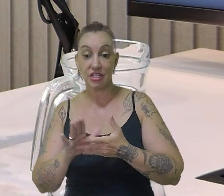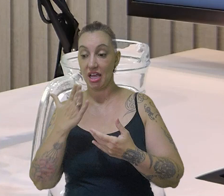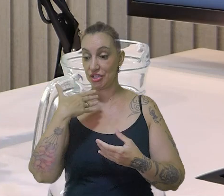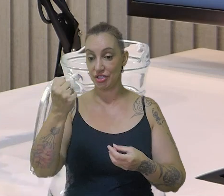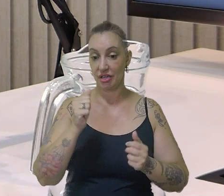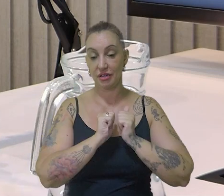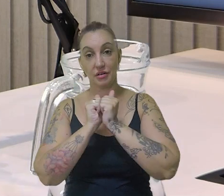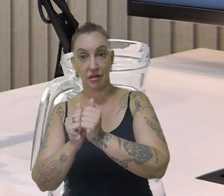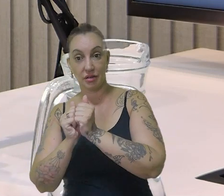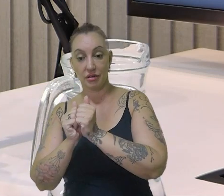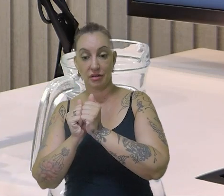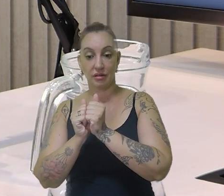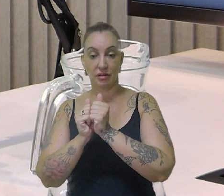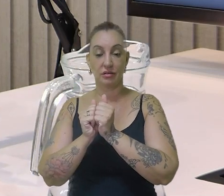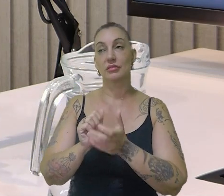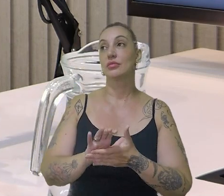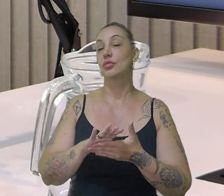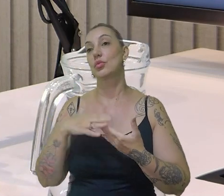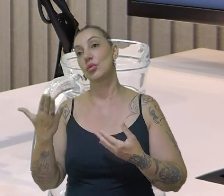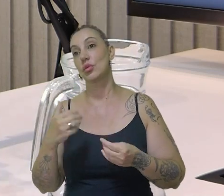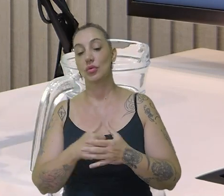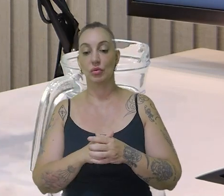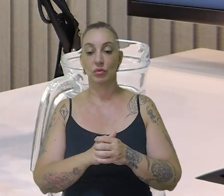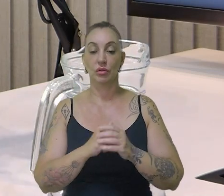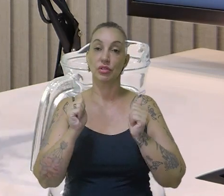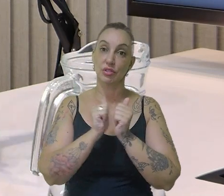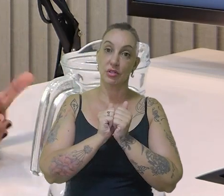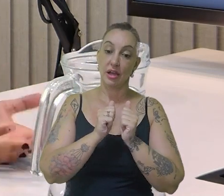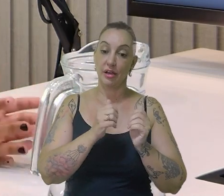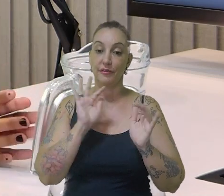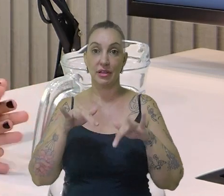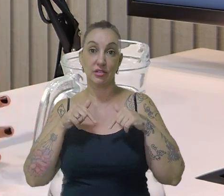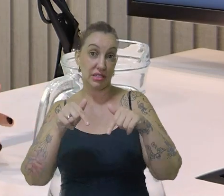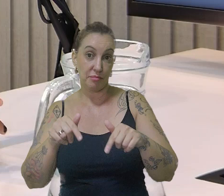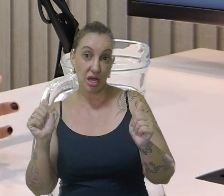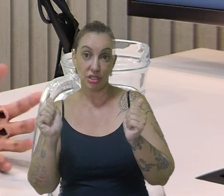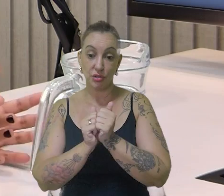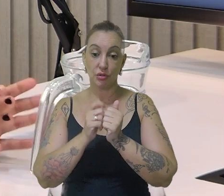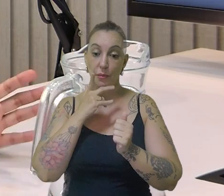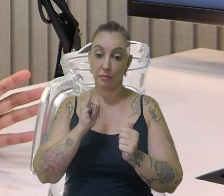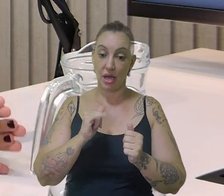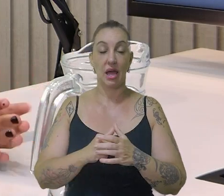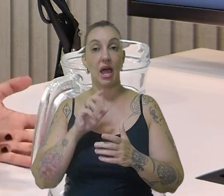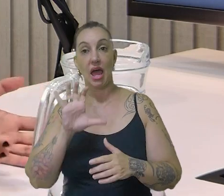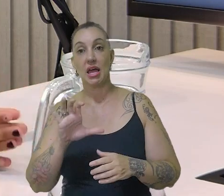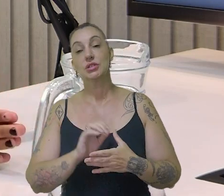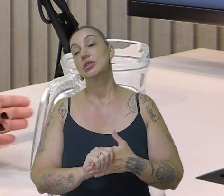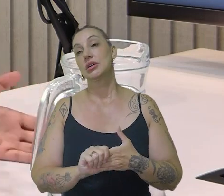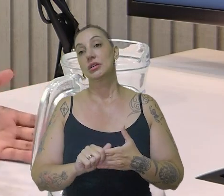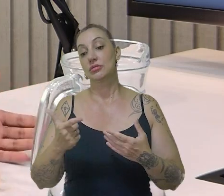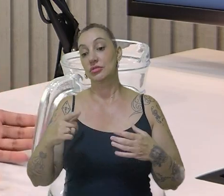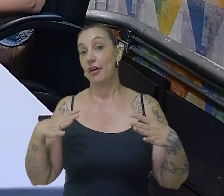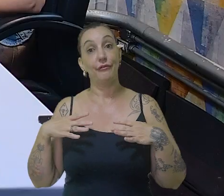ele me levava E aí eu não quando era o a época de eu est junto com ele eu tava lá porque era isso né de final de semana